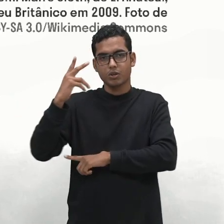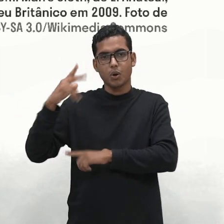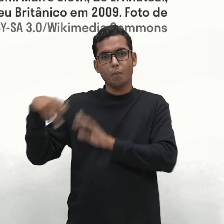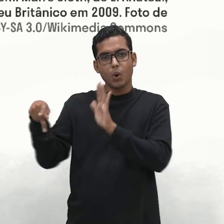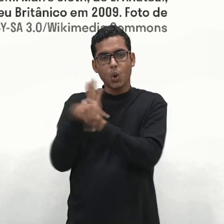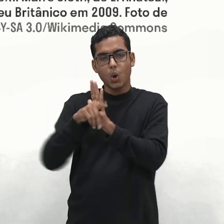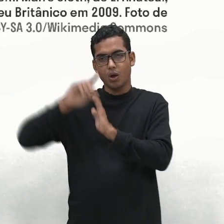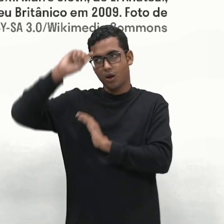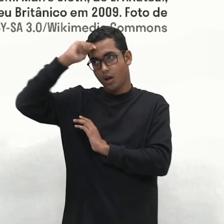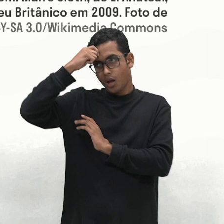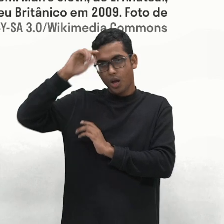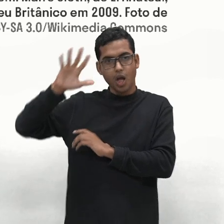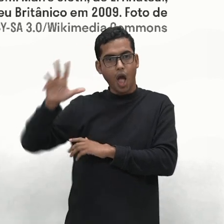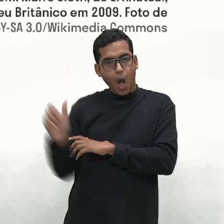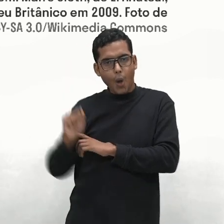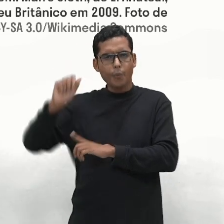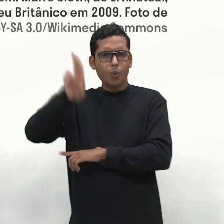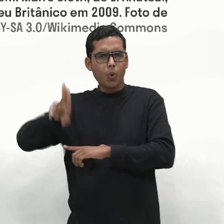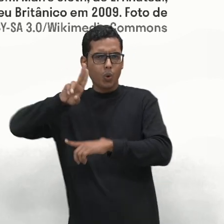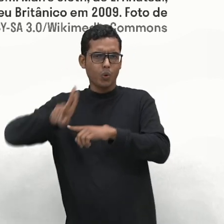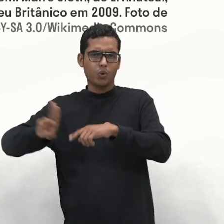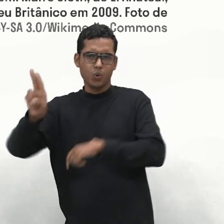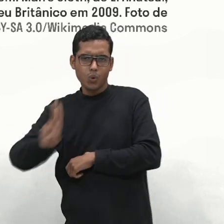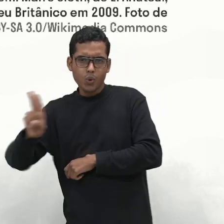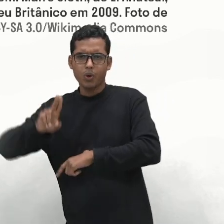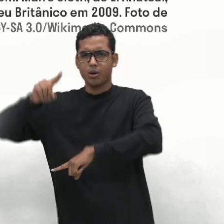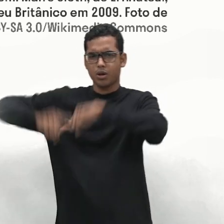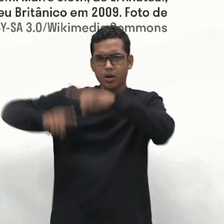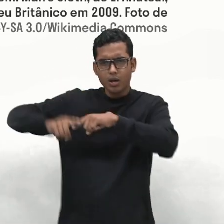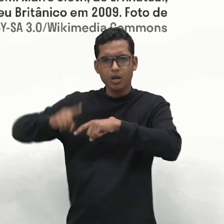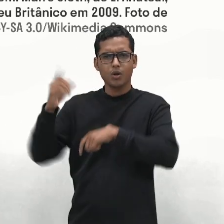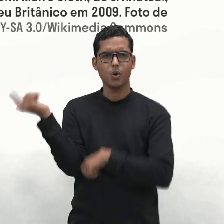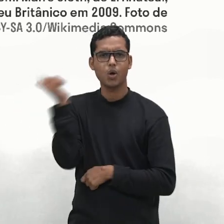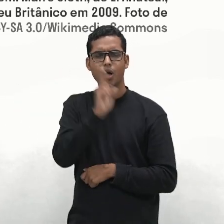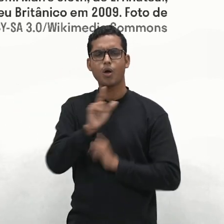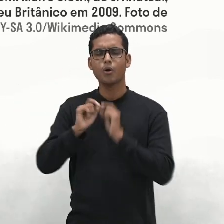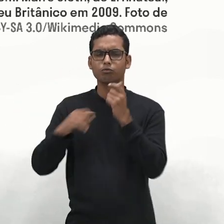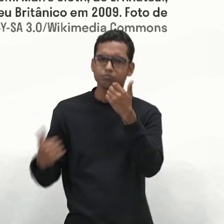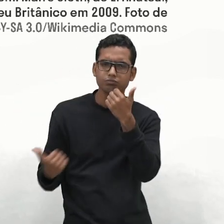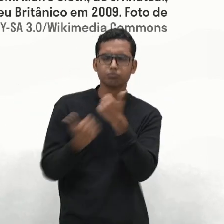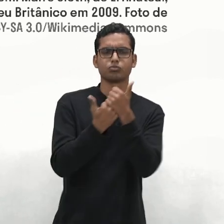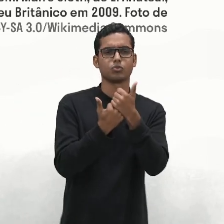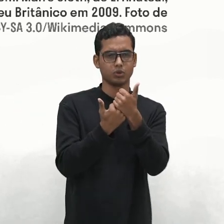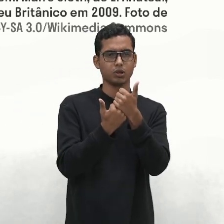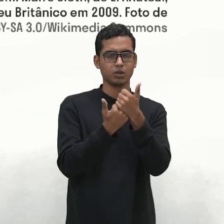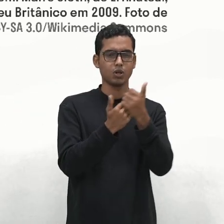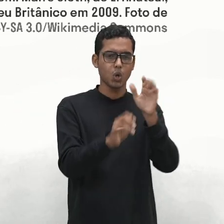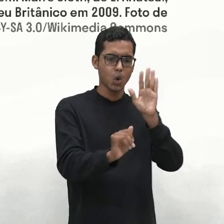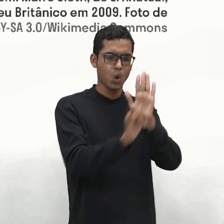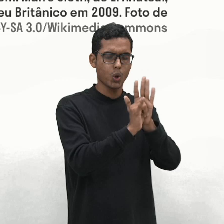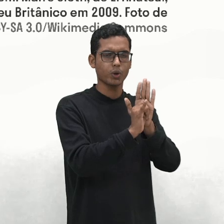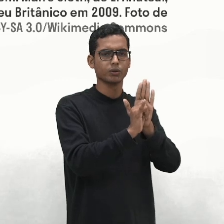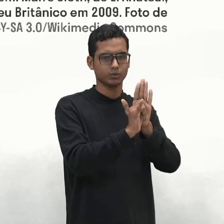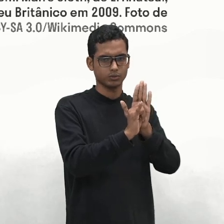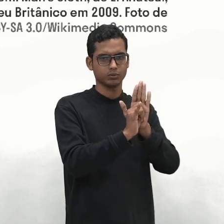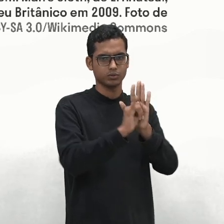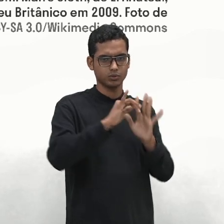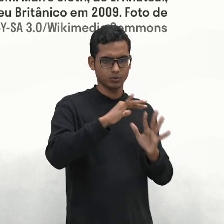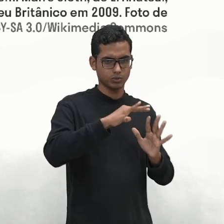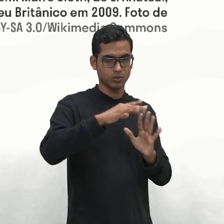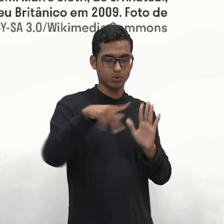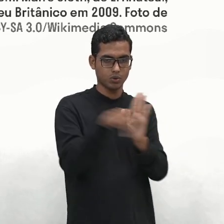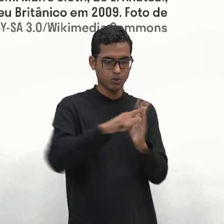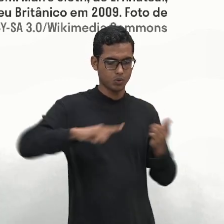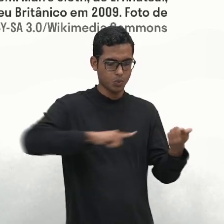quê? Materiais que vão estar dentro do quê? De uma identidade, da